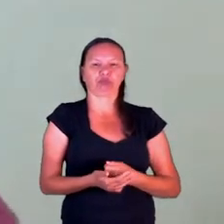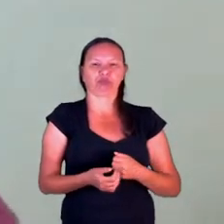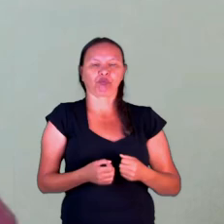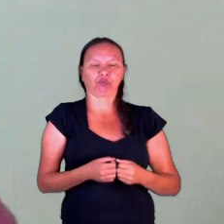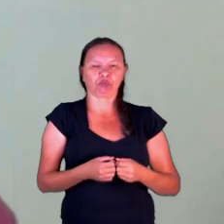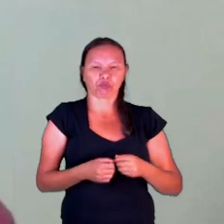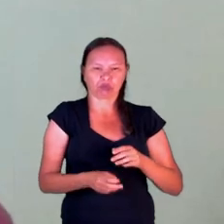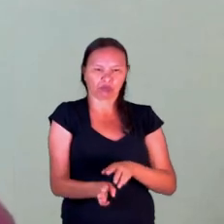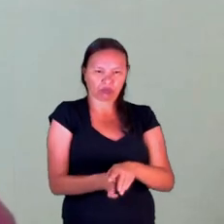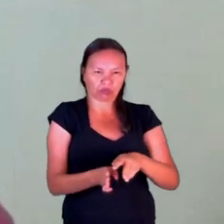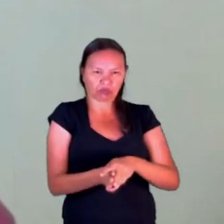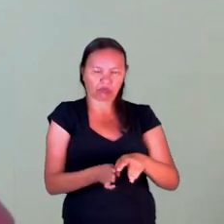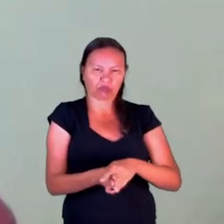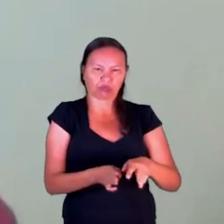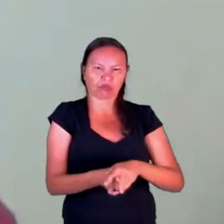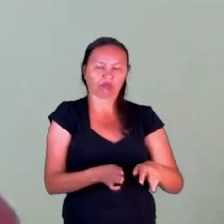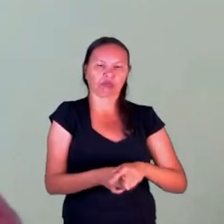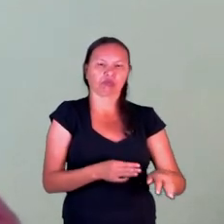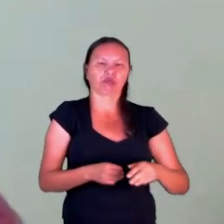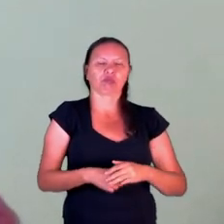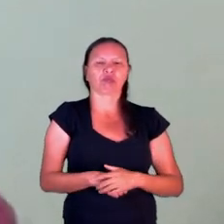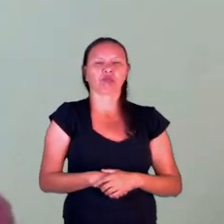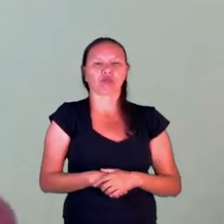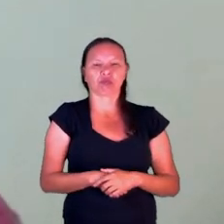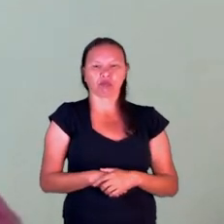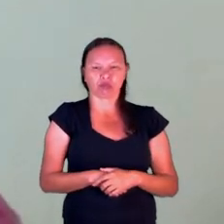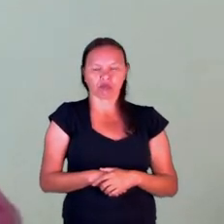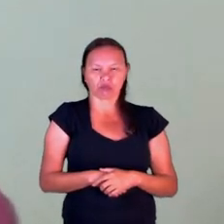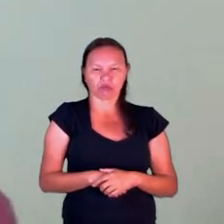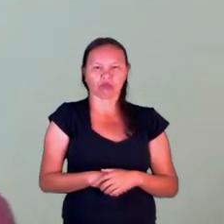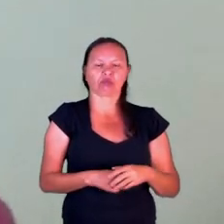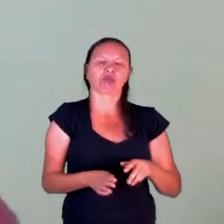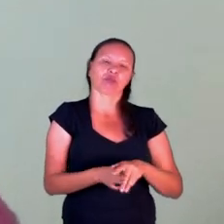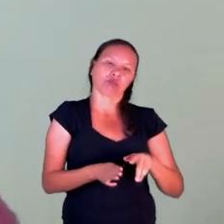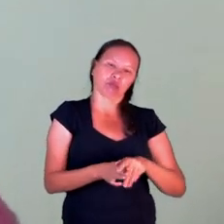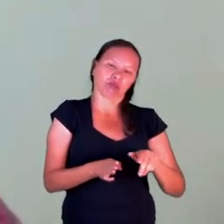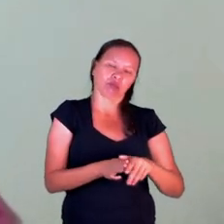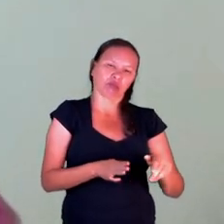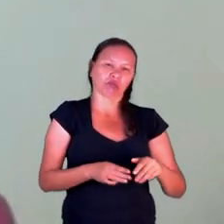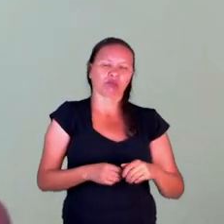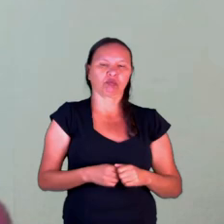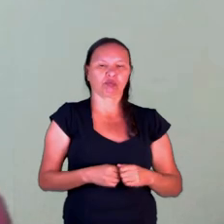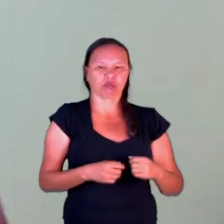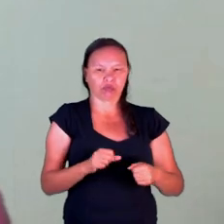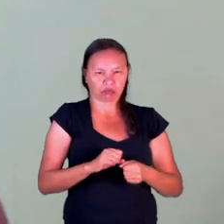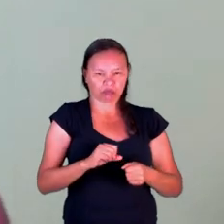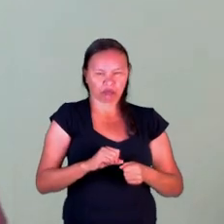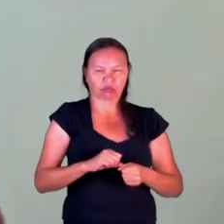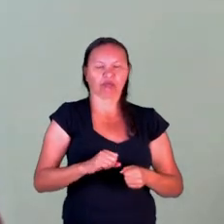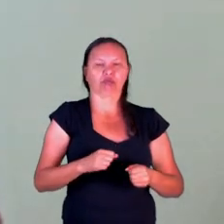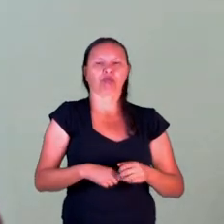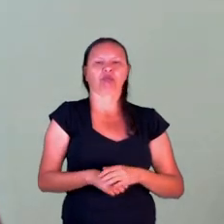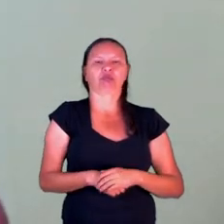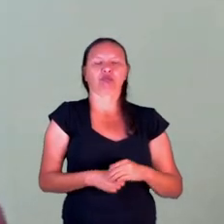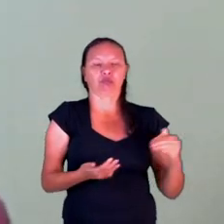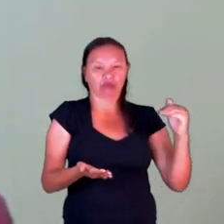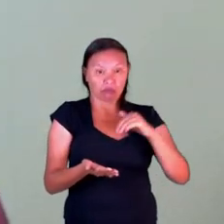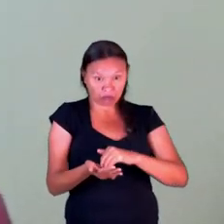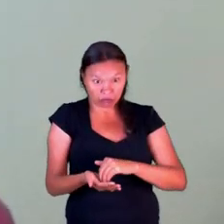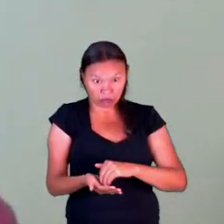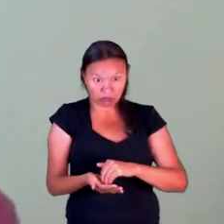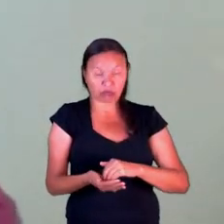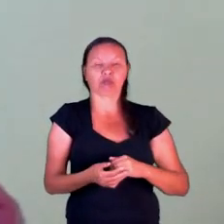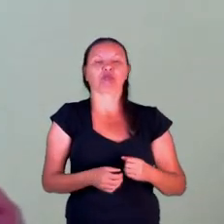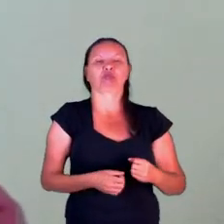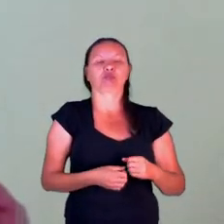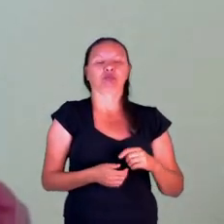os conselhos funcionem regularmente mas sobretudo para aqueles planos que foram elaborados sejam efetivamente implementados e